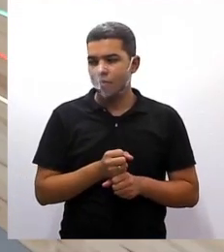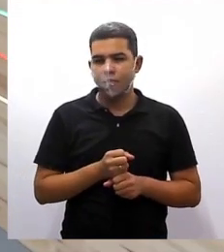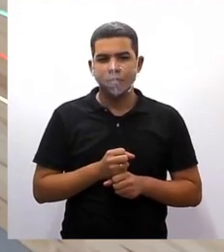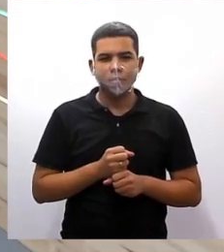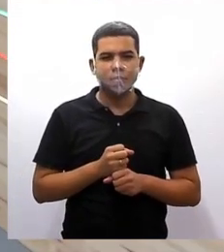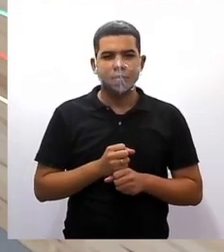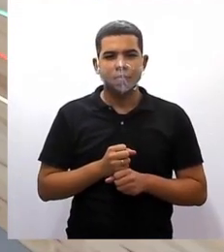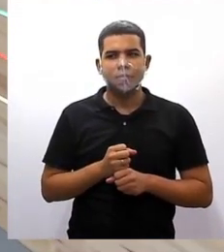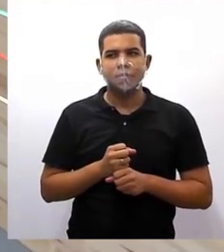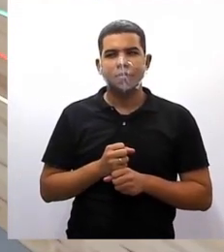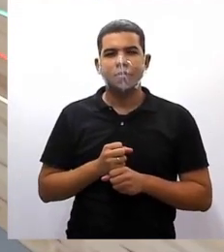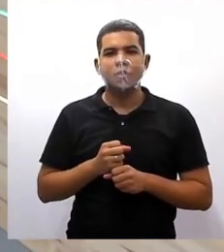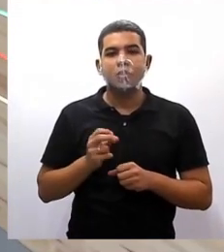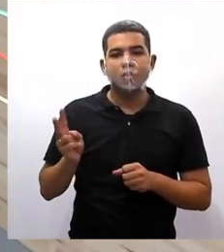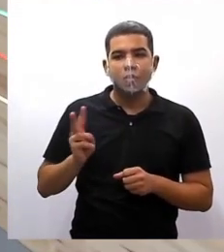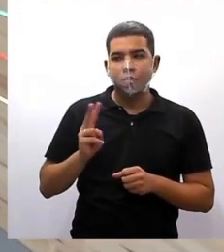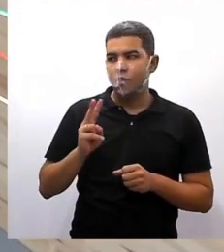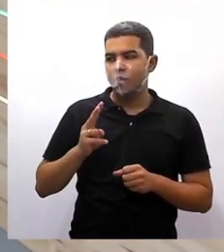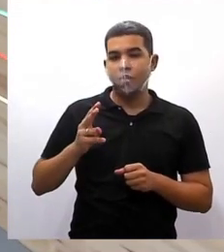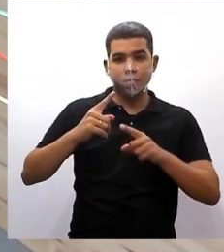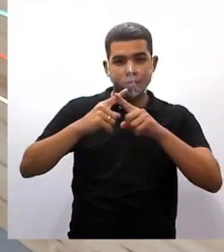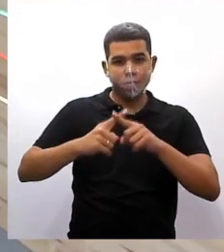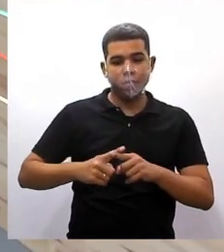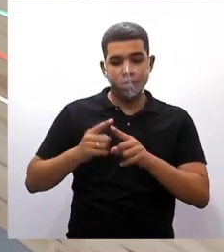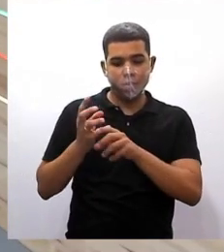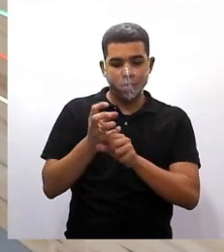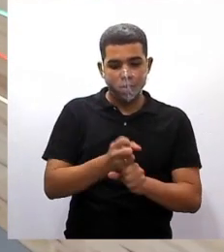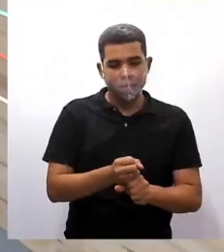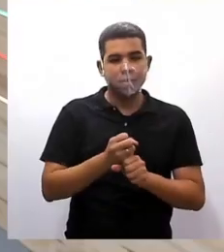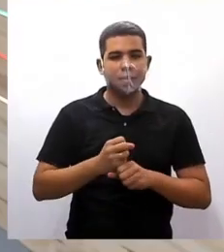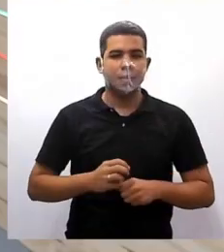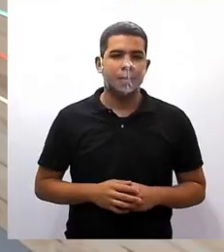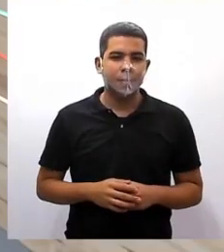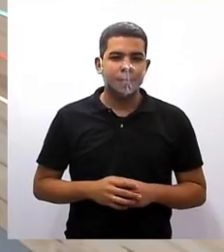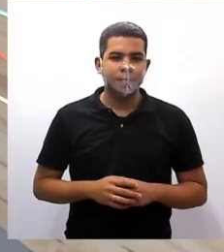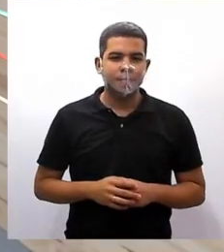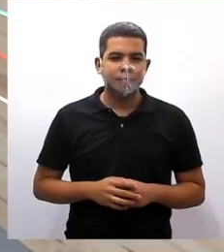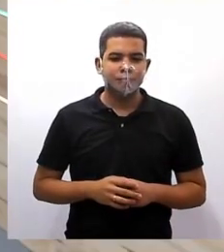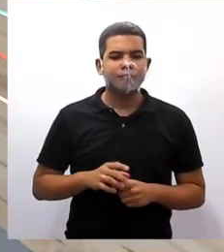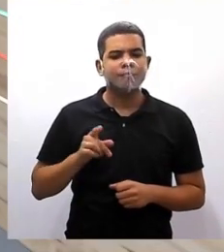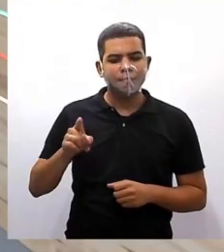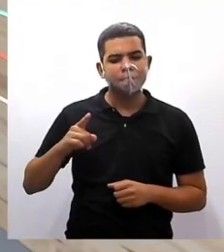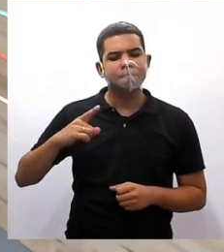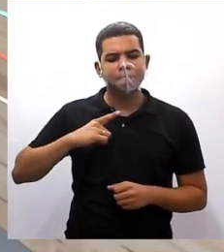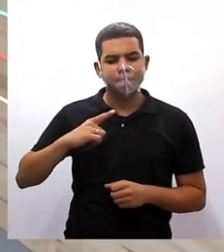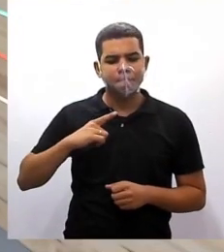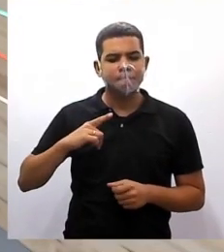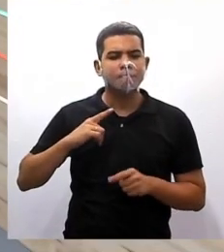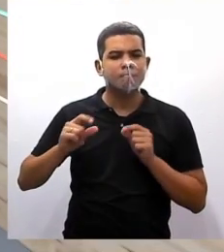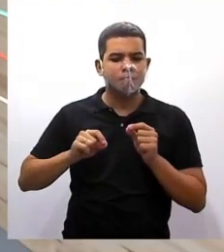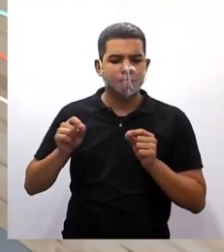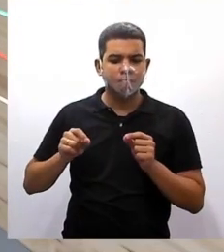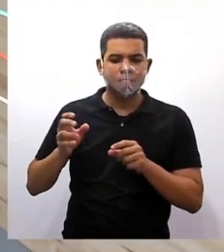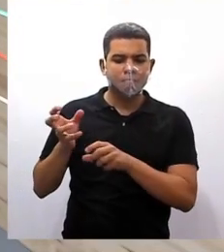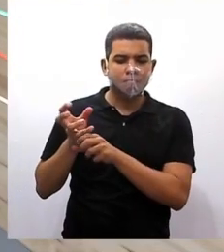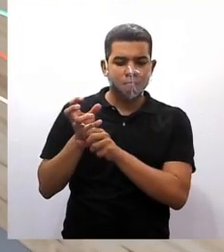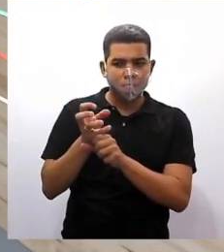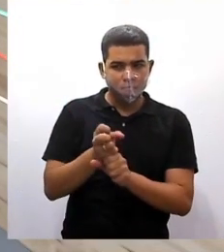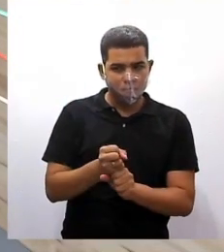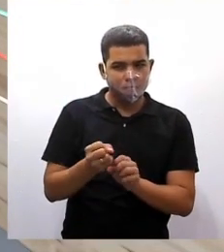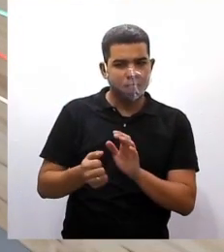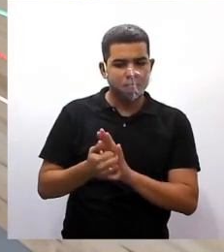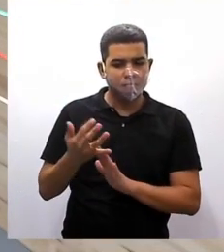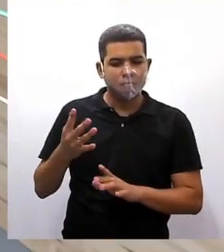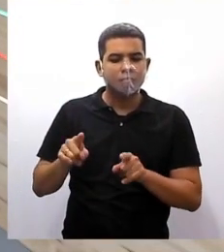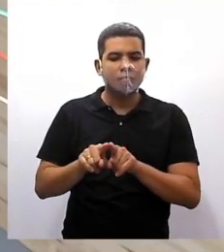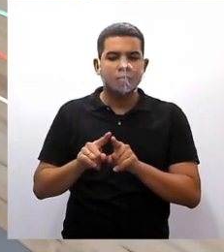vezes a quantidade, o valor vezes a quantidade, beleza? Então, nesse caso aí, você vai ver qual é a quantidade e qual é